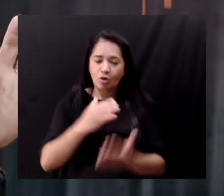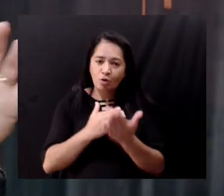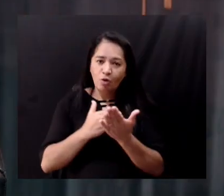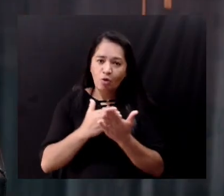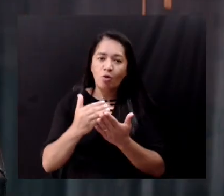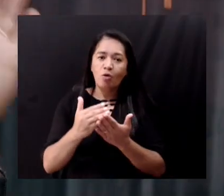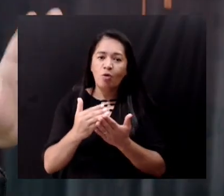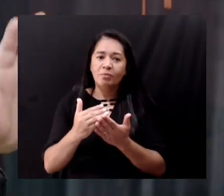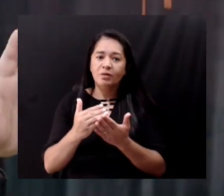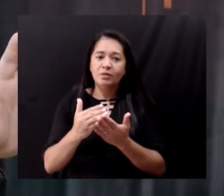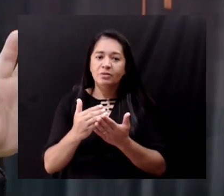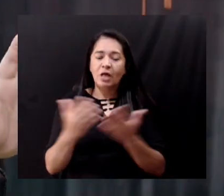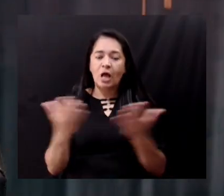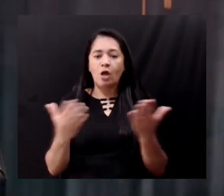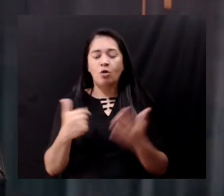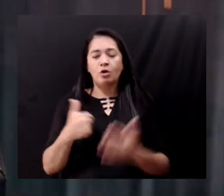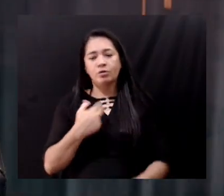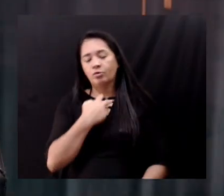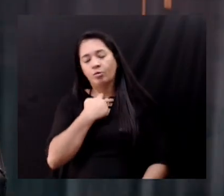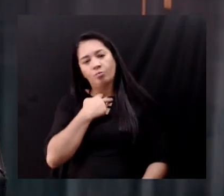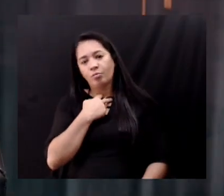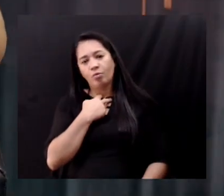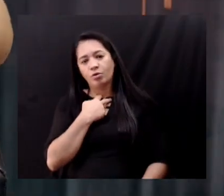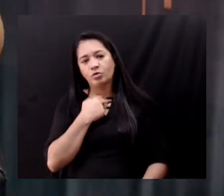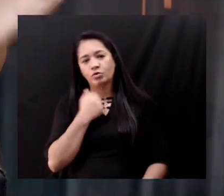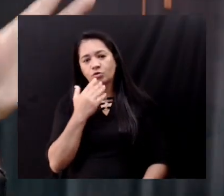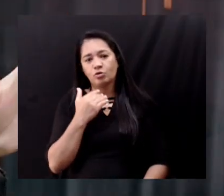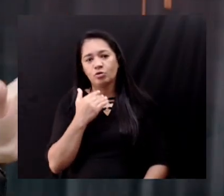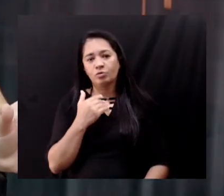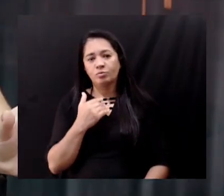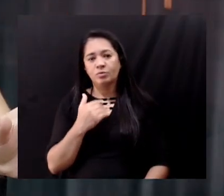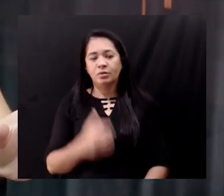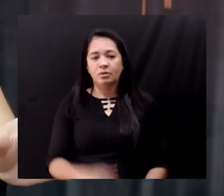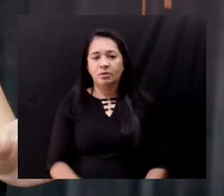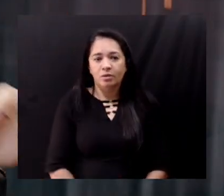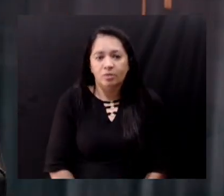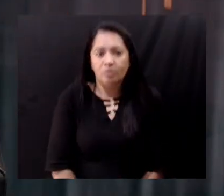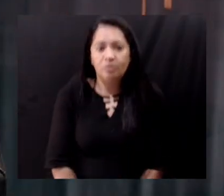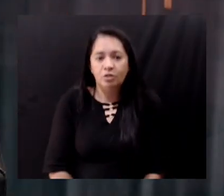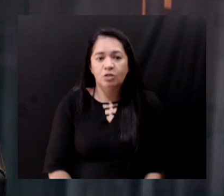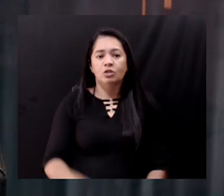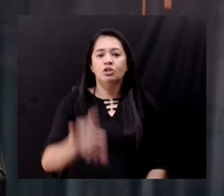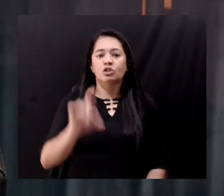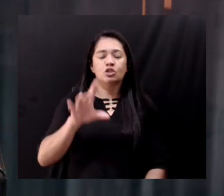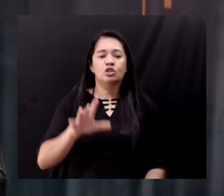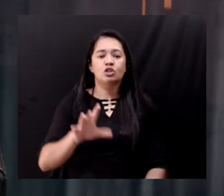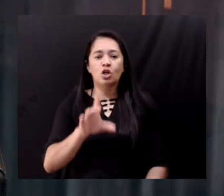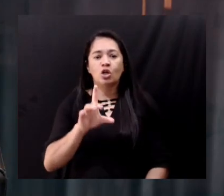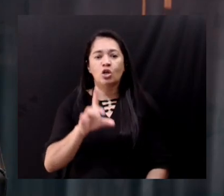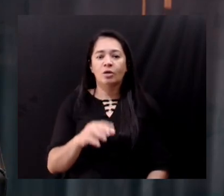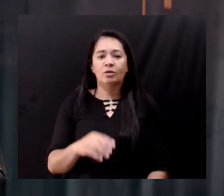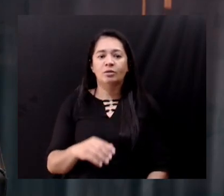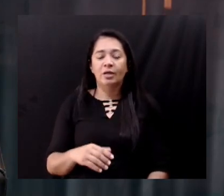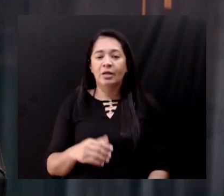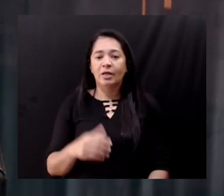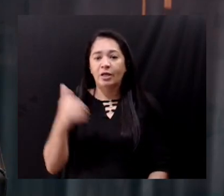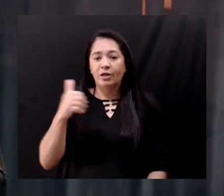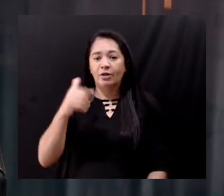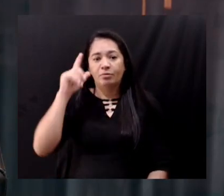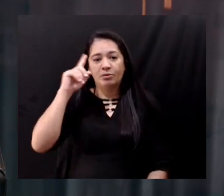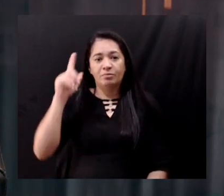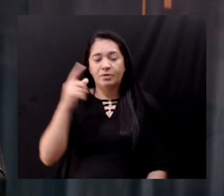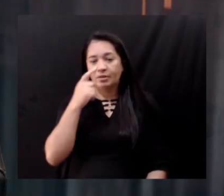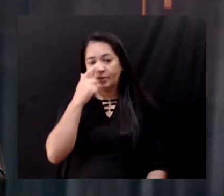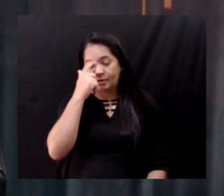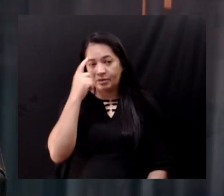dieta. Então agora eu não como mais nada do que eu comia antes, eu vou só fazer dieta. E aí no primeiro deslize, que é uma coisa muito fácil,